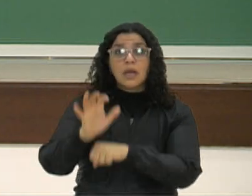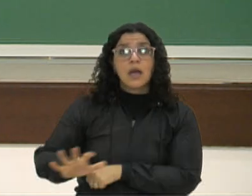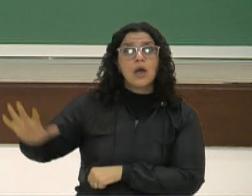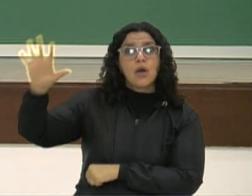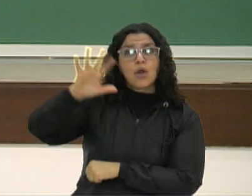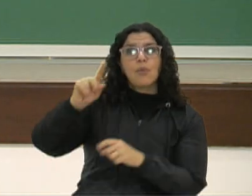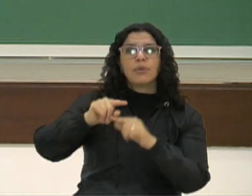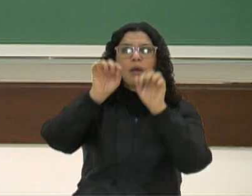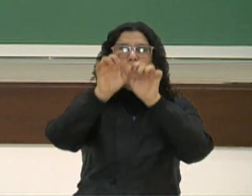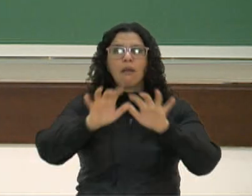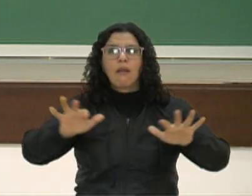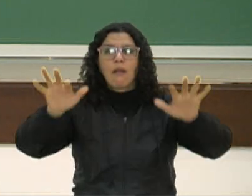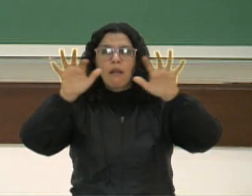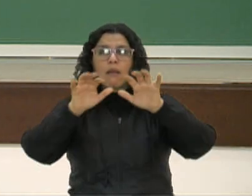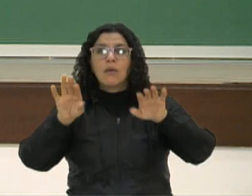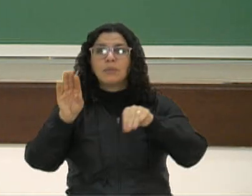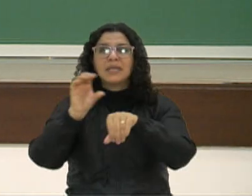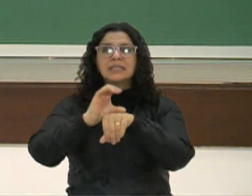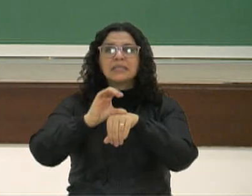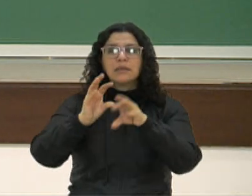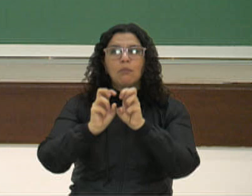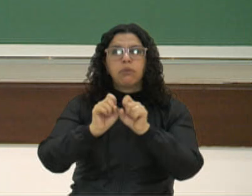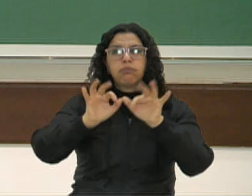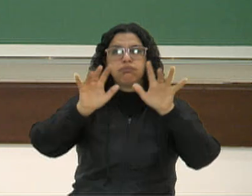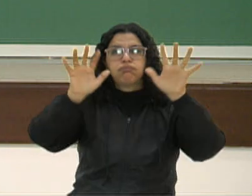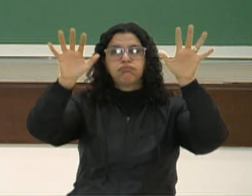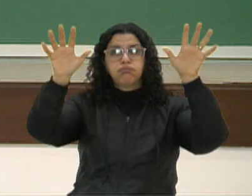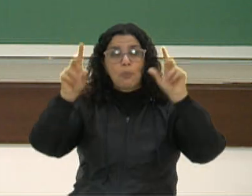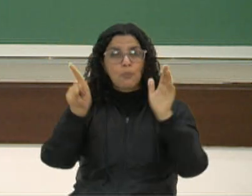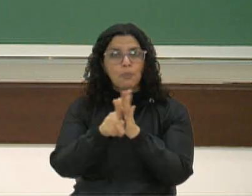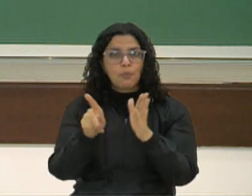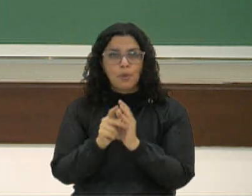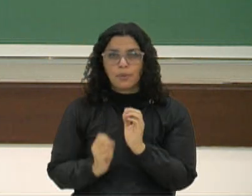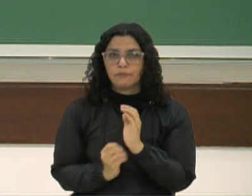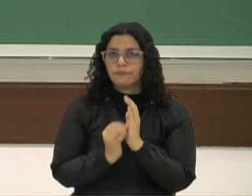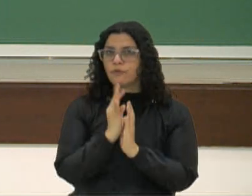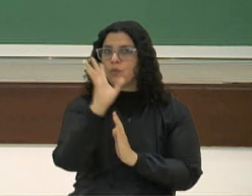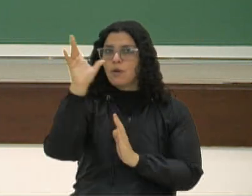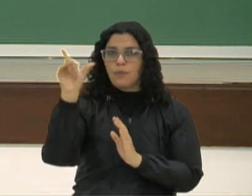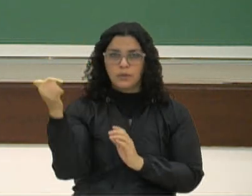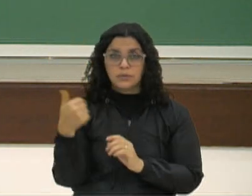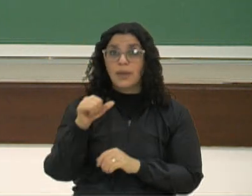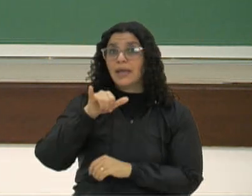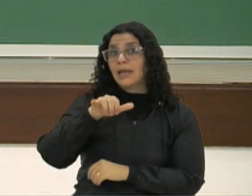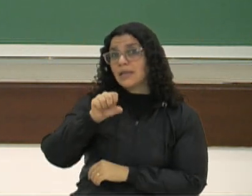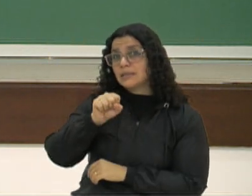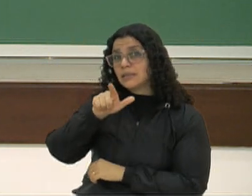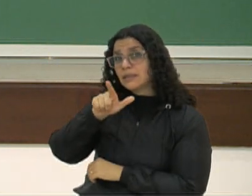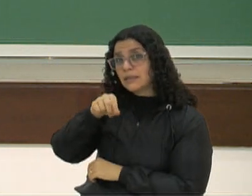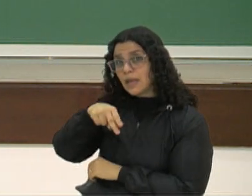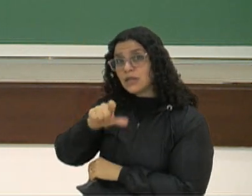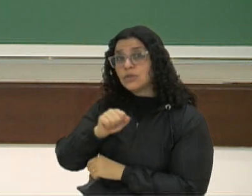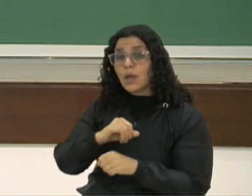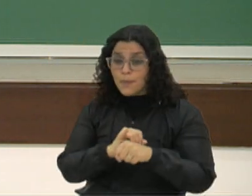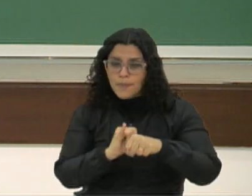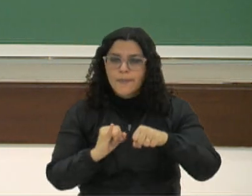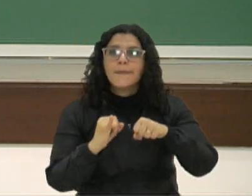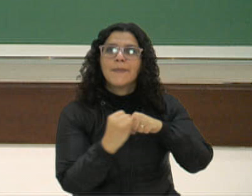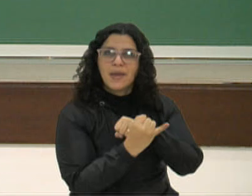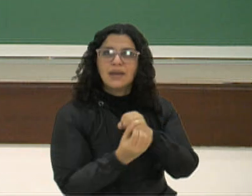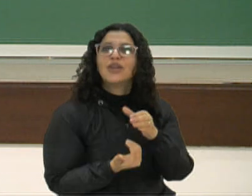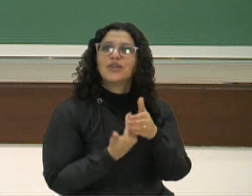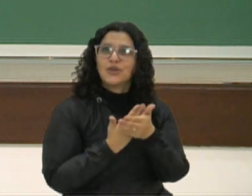devido à fumaça e às cinzas lançadas pela erupção vulcânica. Inclusive, a Islândia é uma ilha formada por